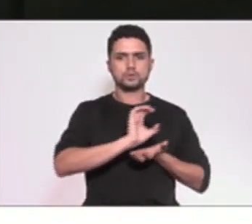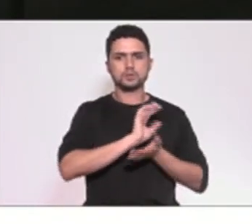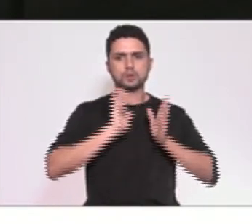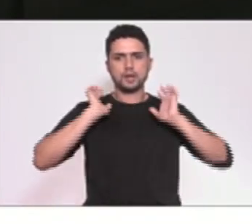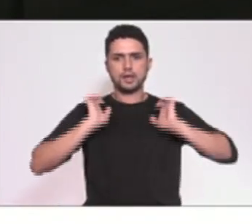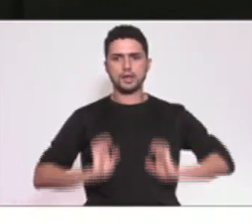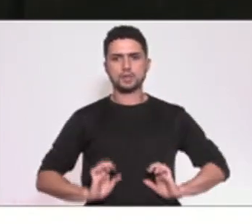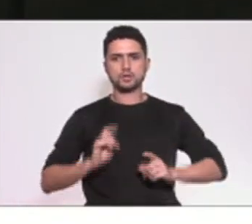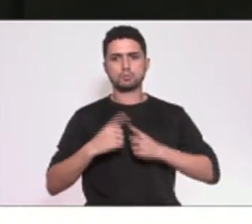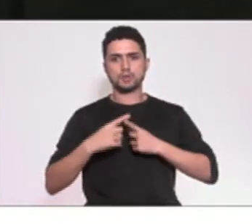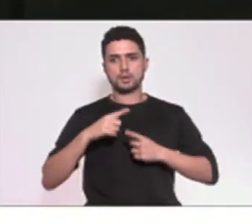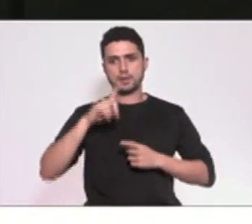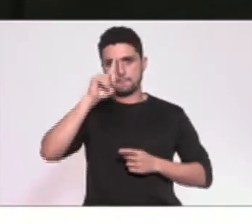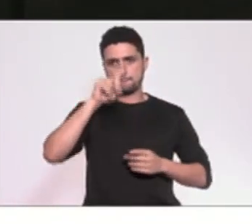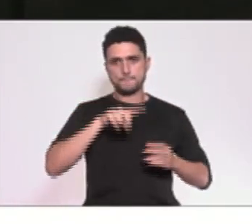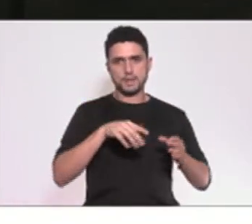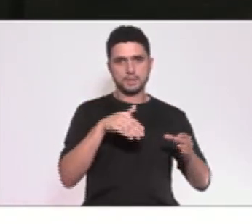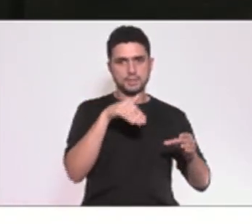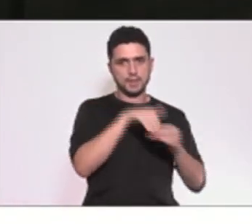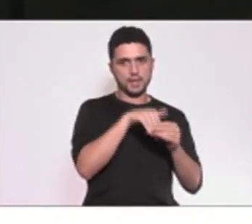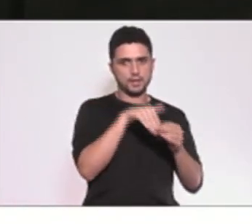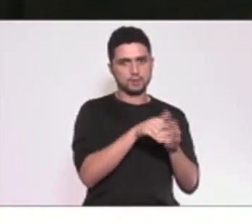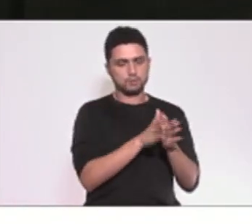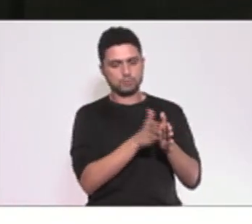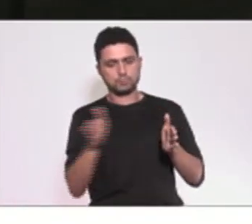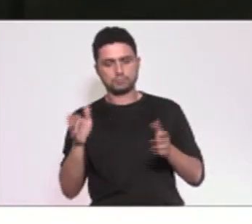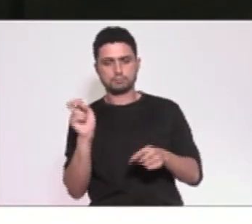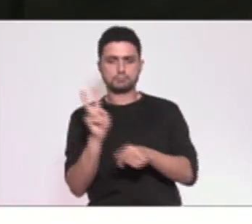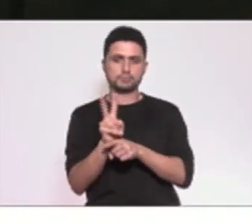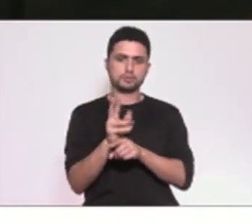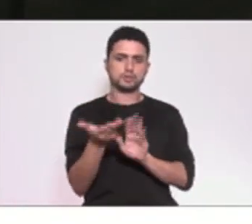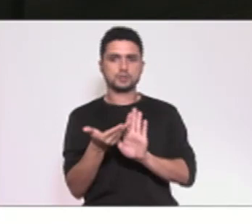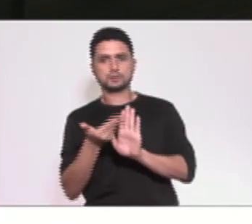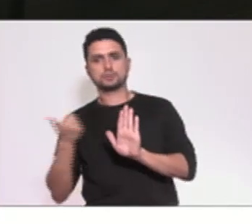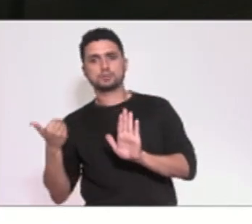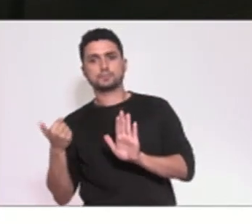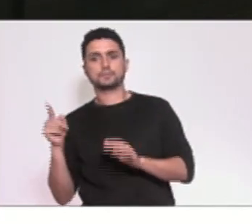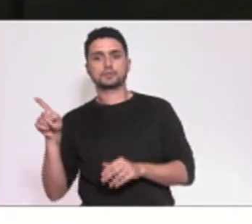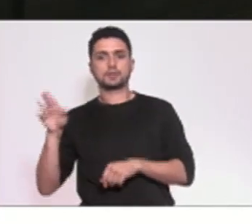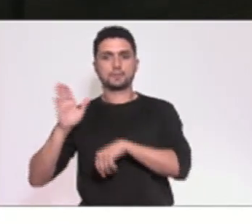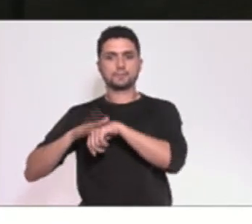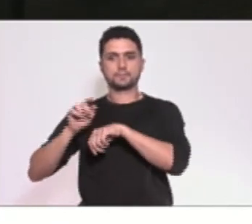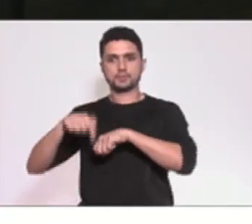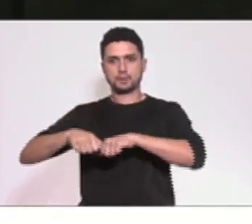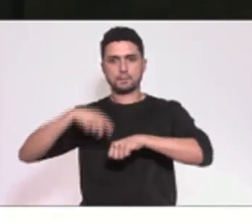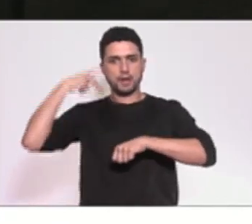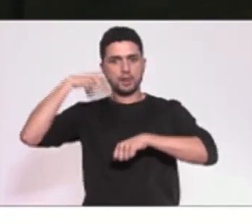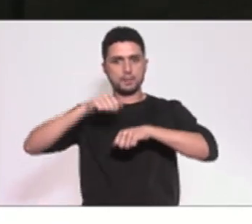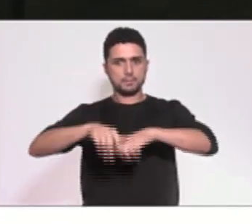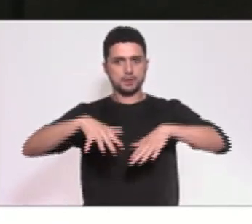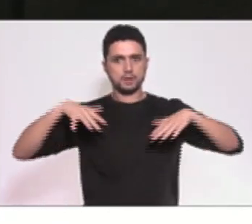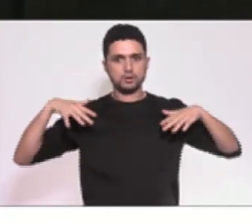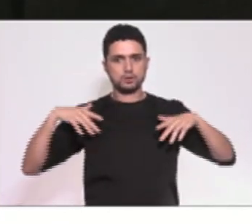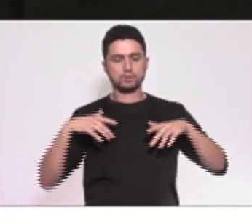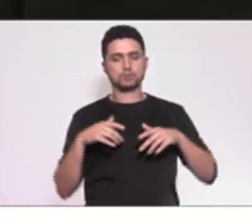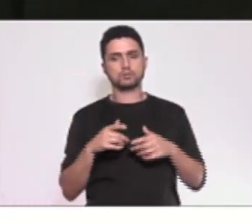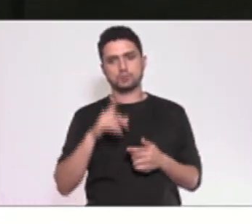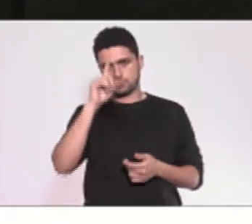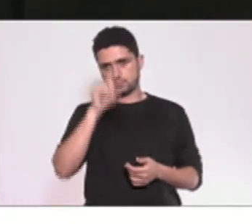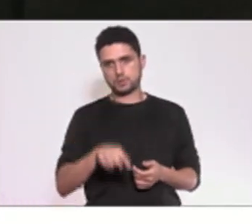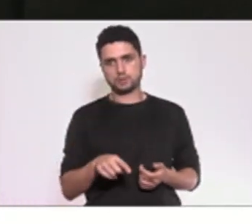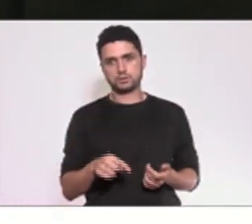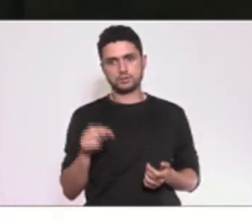dá e quem tira mandato, quem autoriza ou não autoriza que seja preso, é o parlamento retirando o mandato,